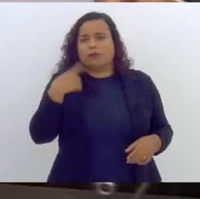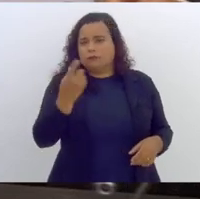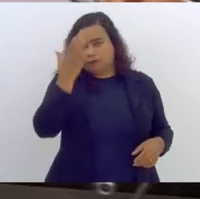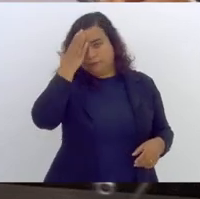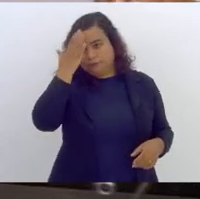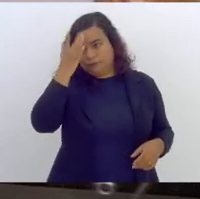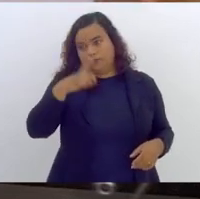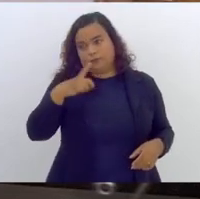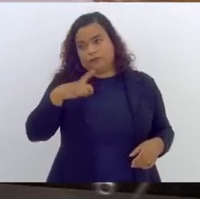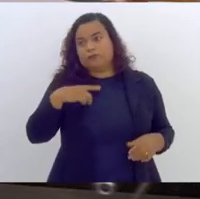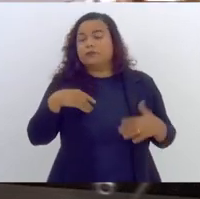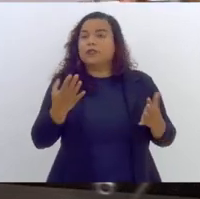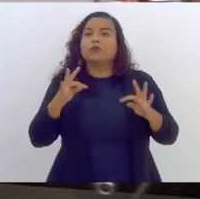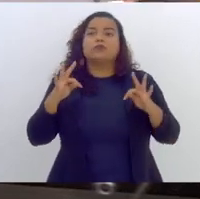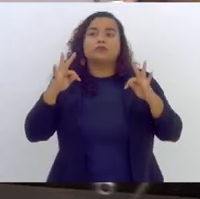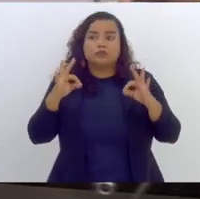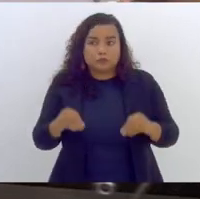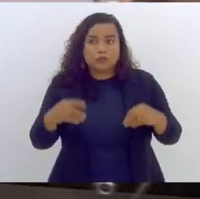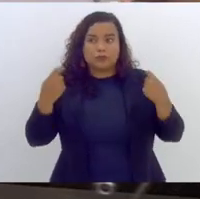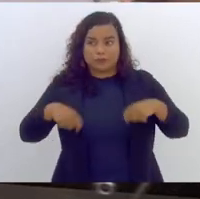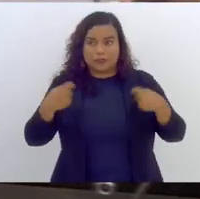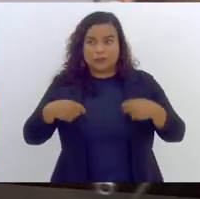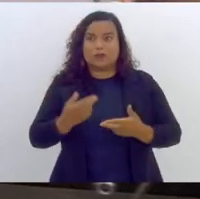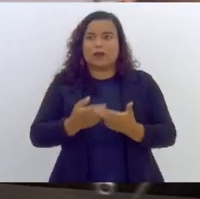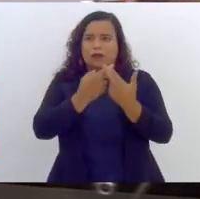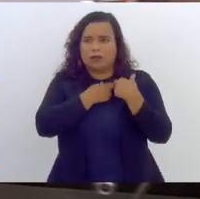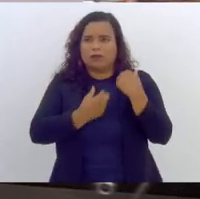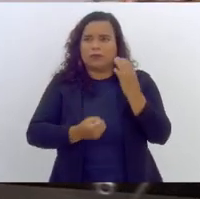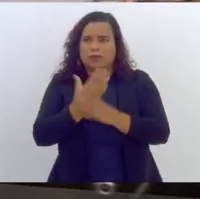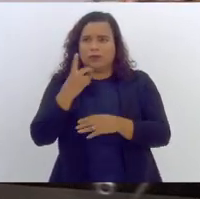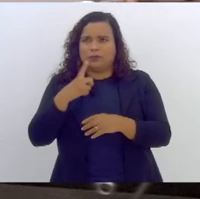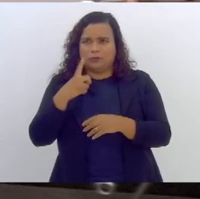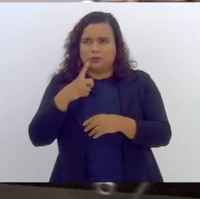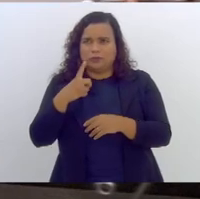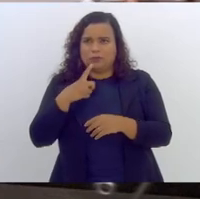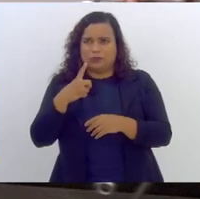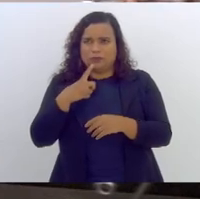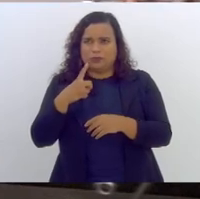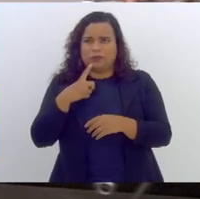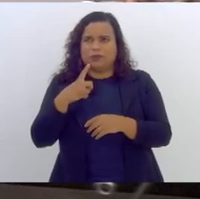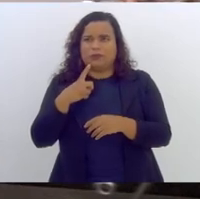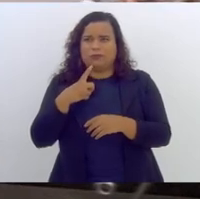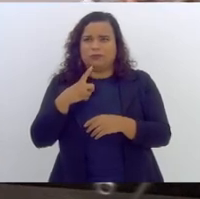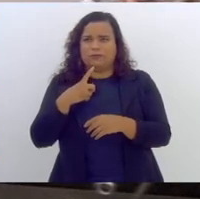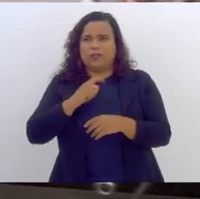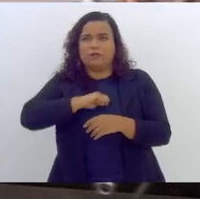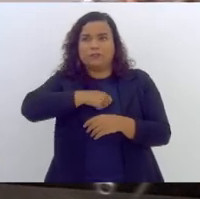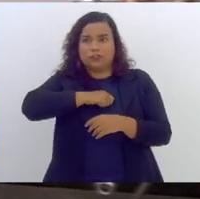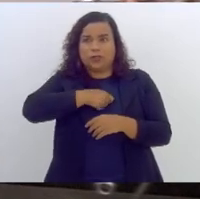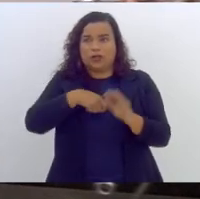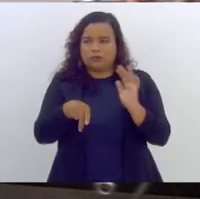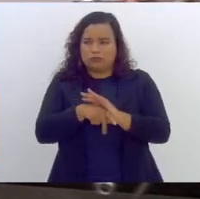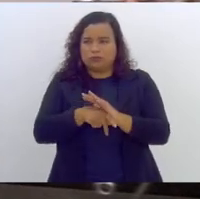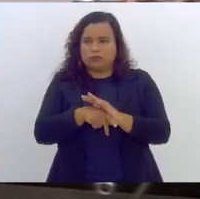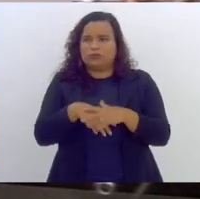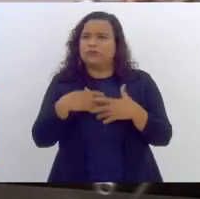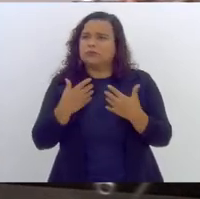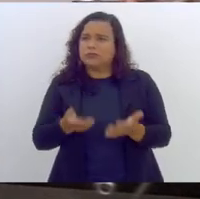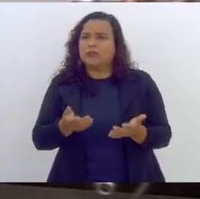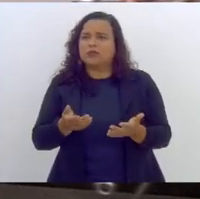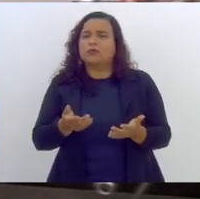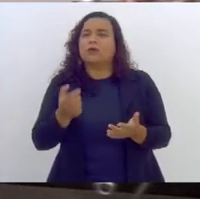então tudo tem que ser feito com o responsabilidade fiscal não é e isso é